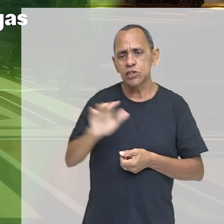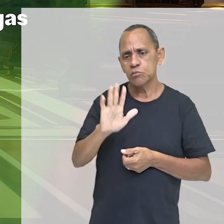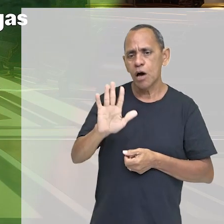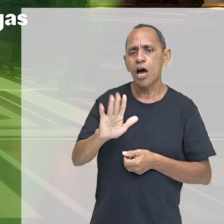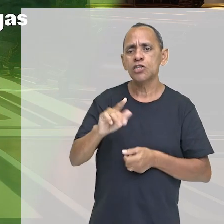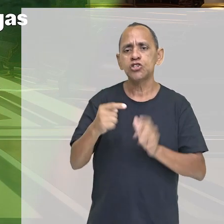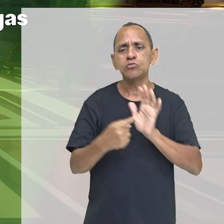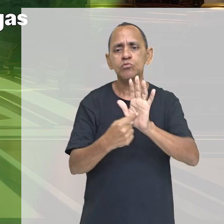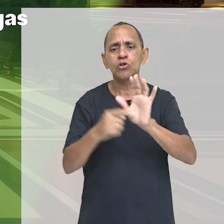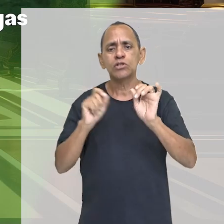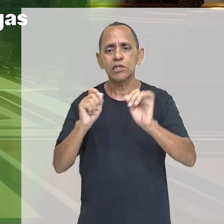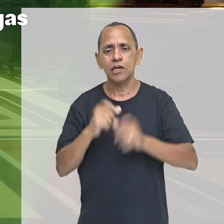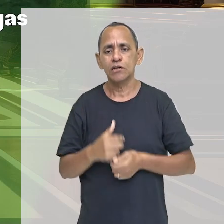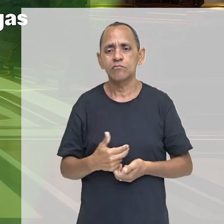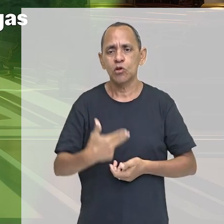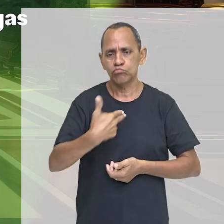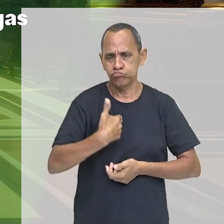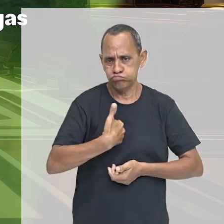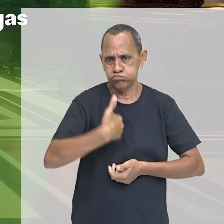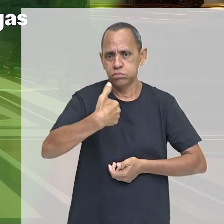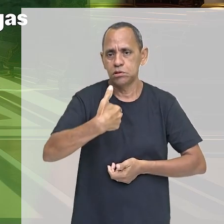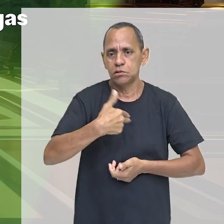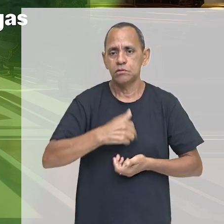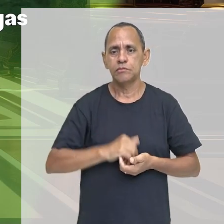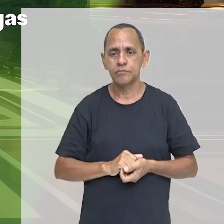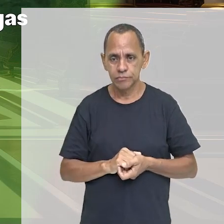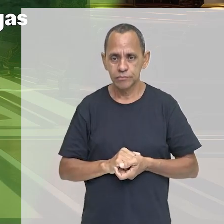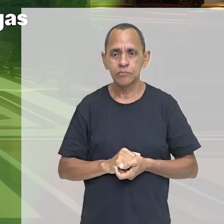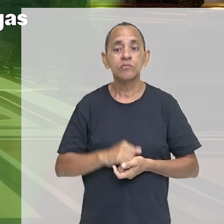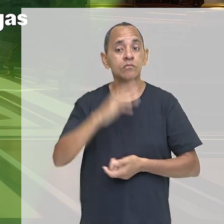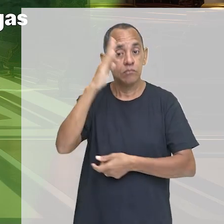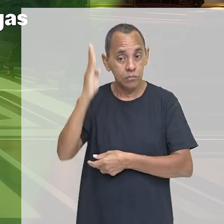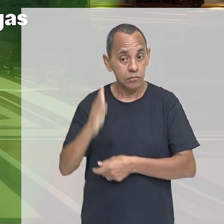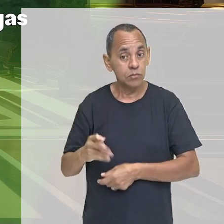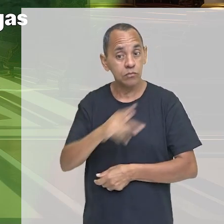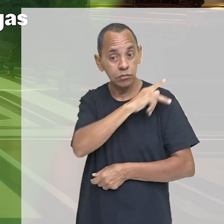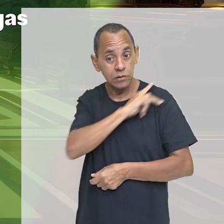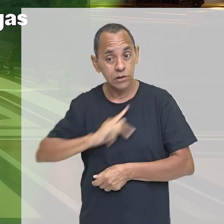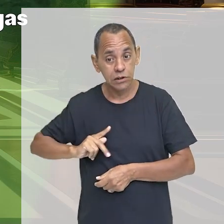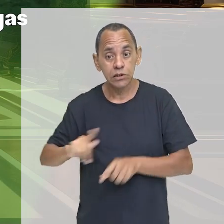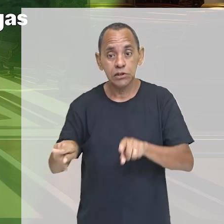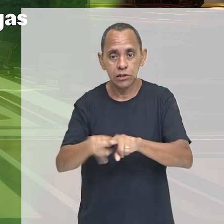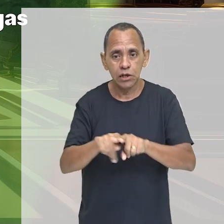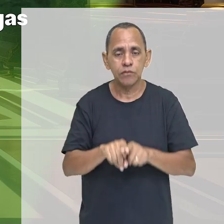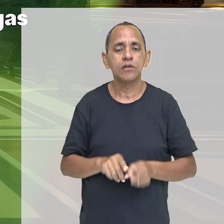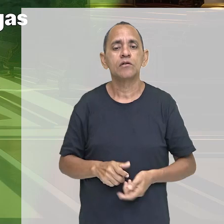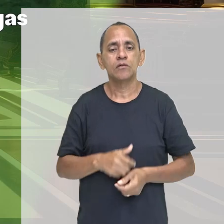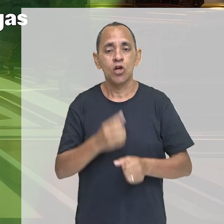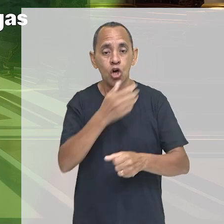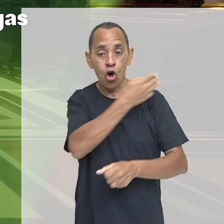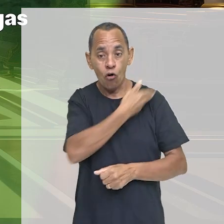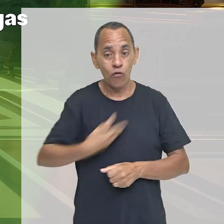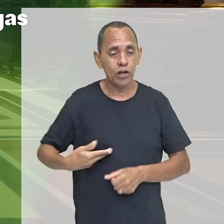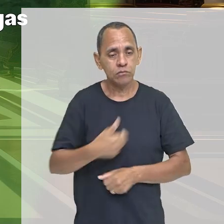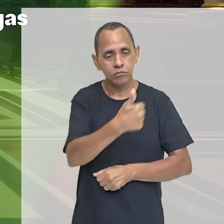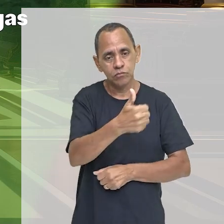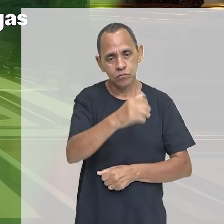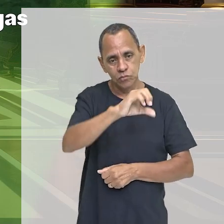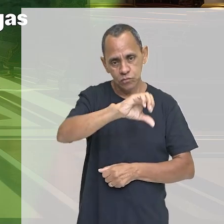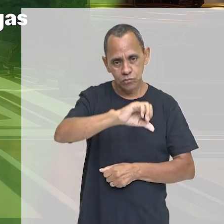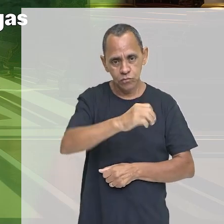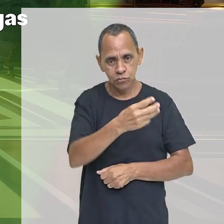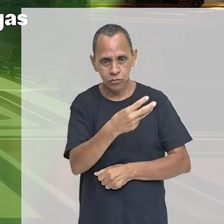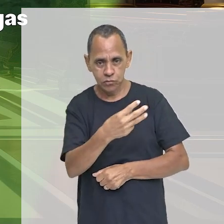aqui, Getúlio Vargas no Brasil. Esse aqui teve o governo de 1930 a